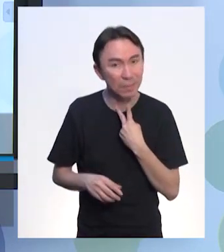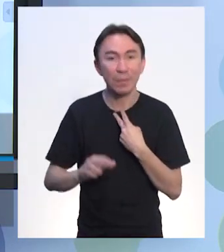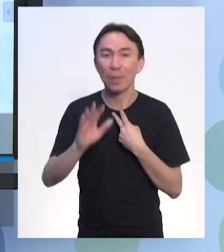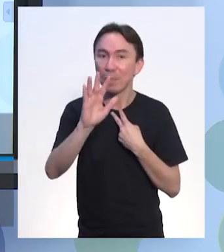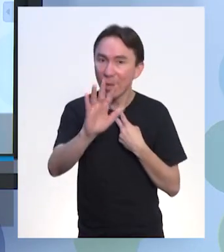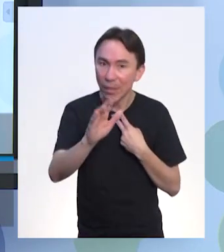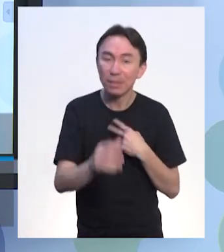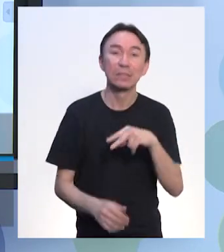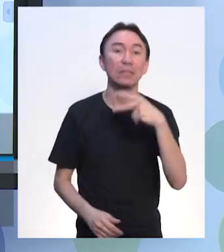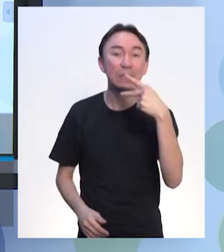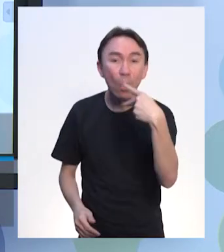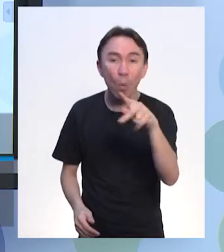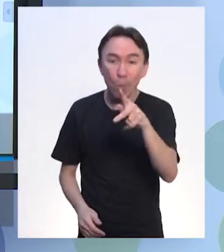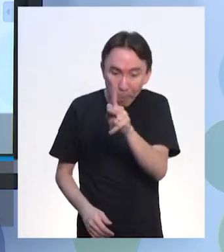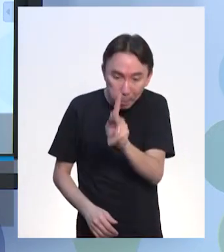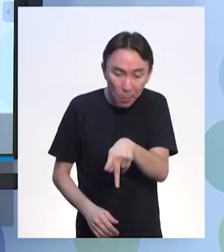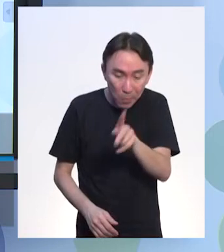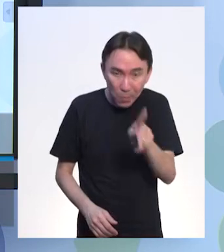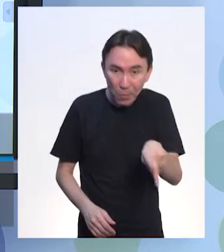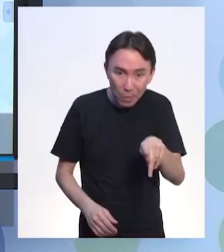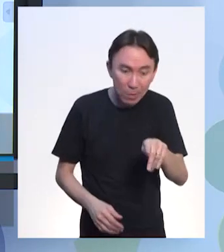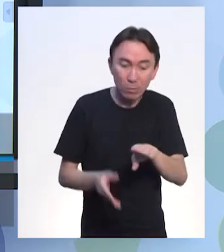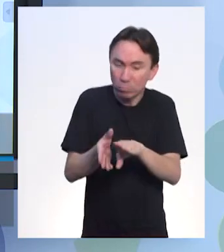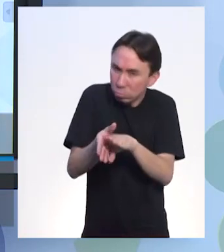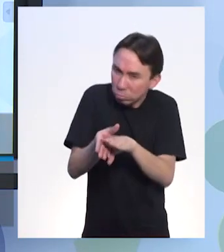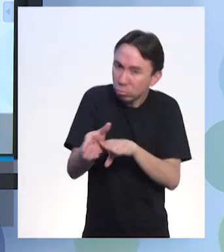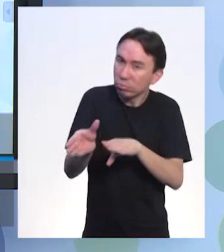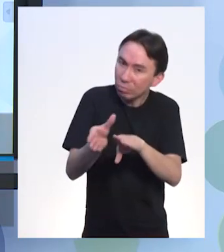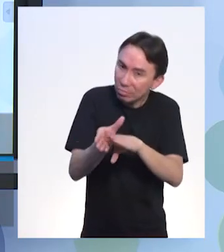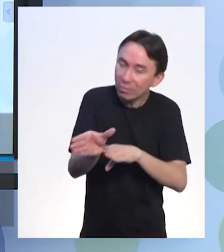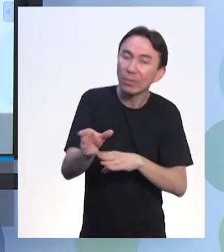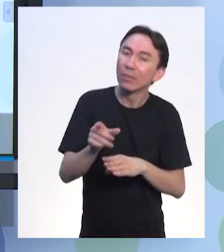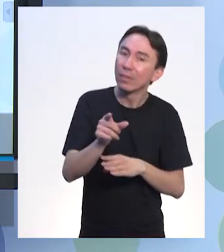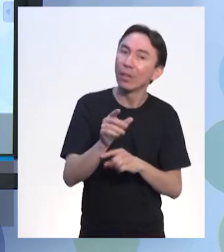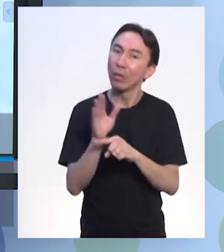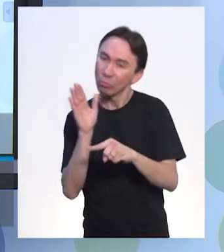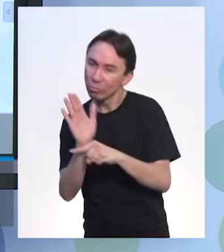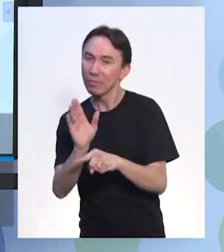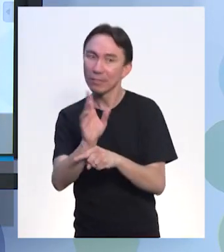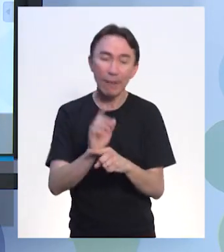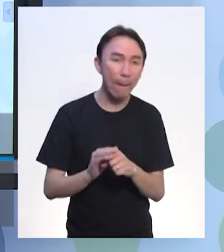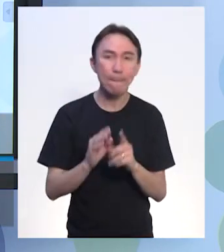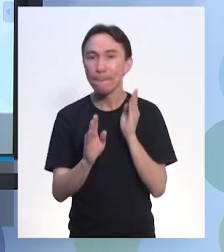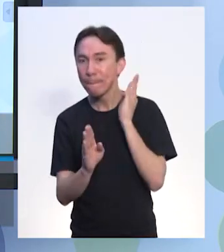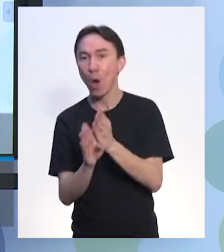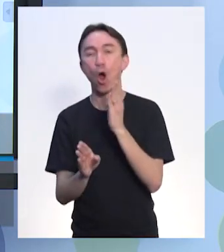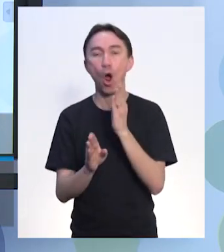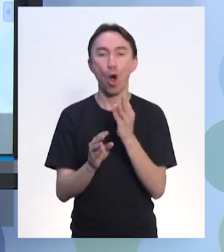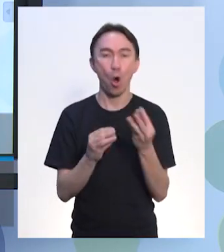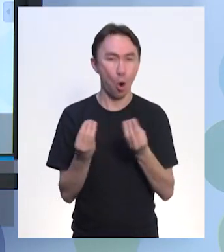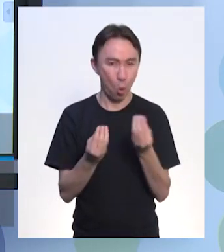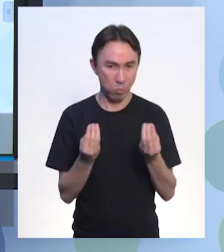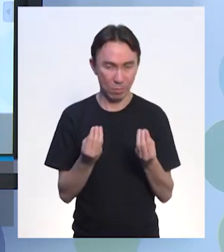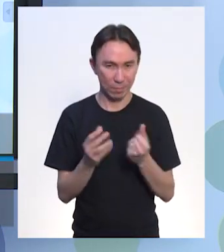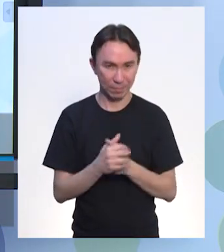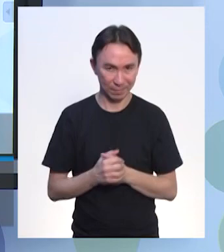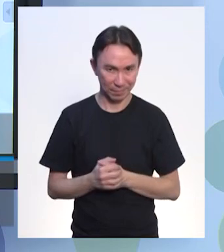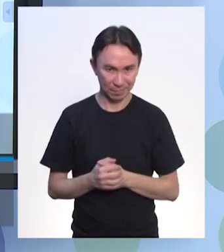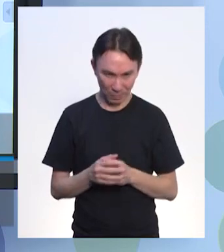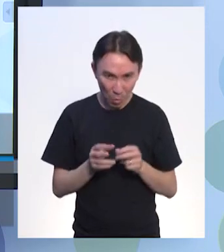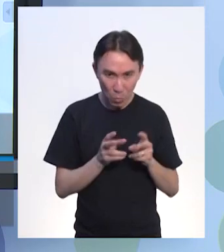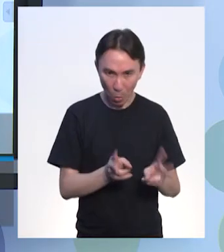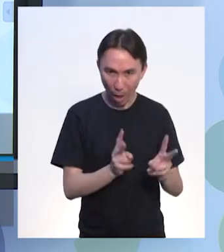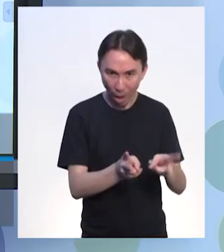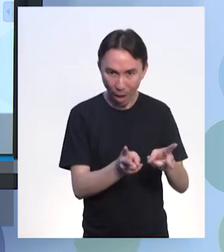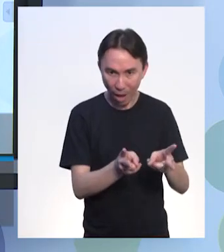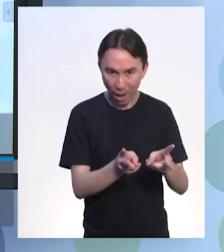professor, vocês vão achar uma forma ideal de discutir todos esses pontos. Tudo bem, Juliana? Posso caminhar? Pode. Foco